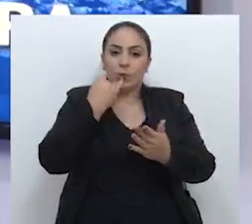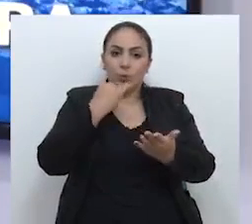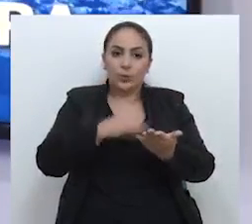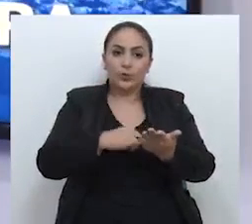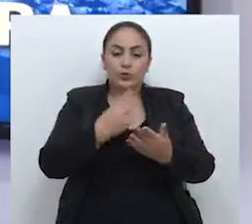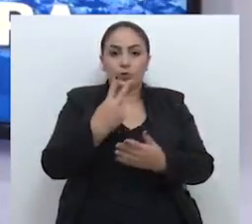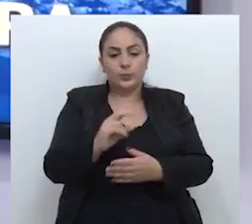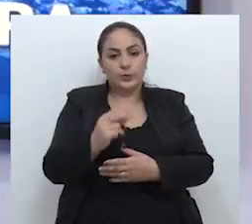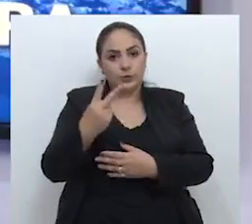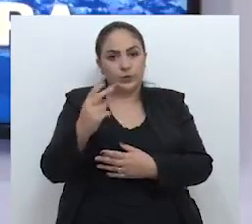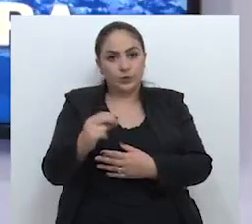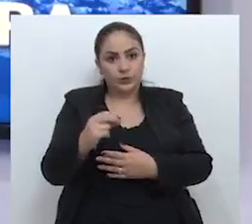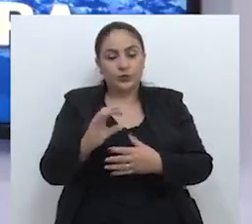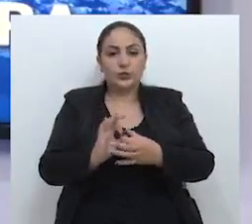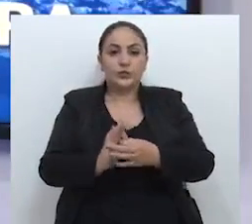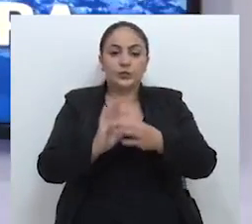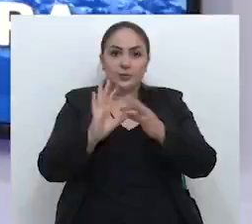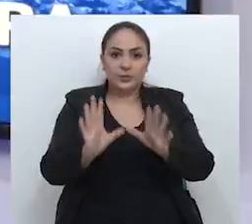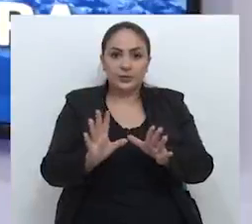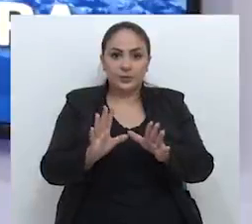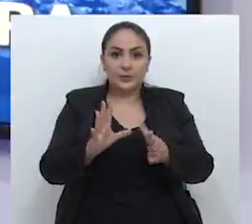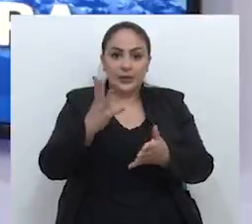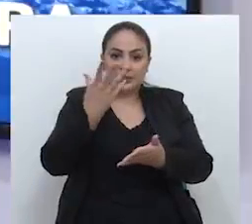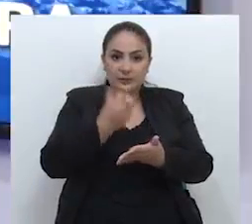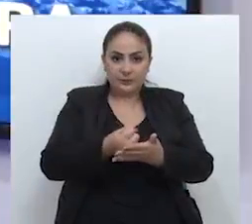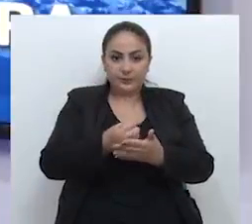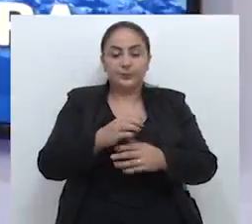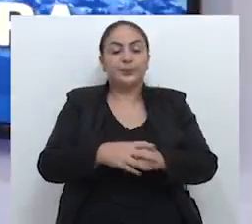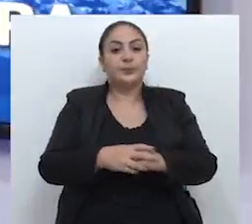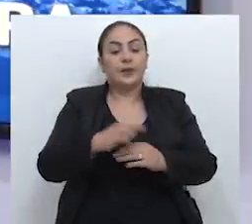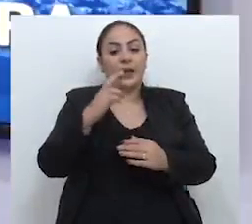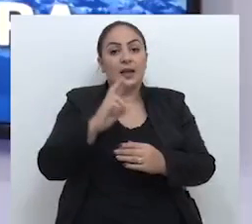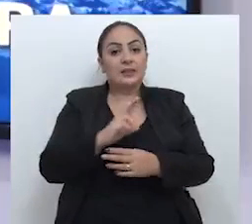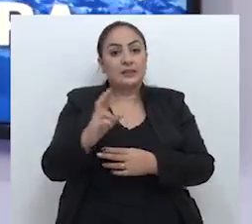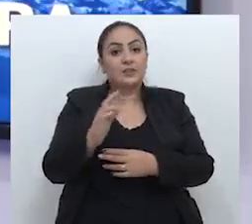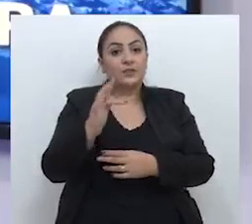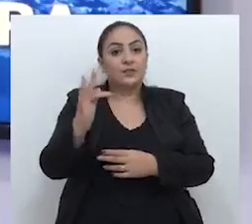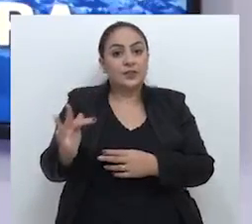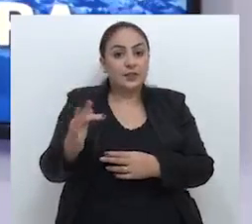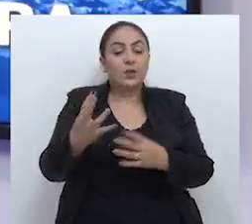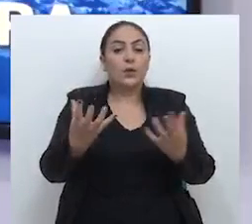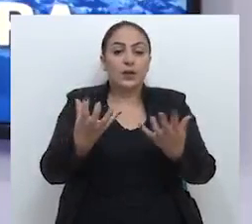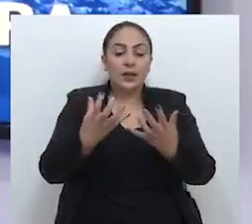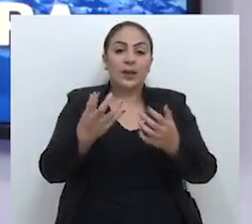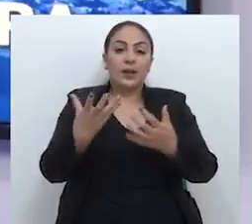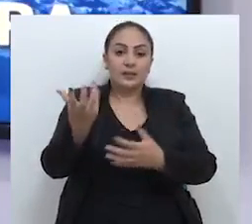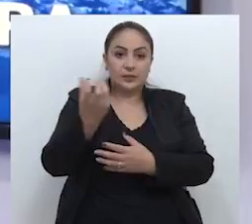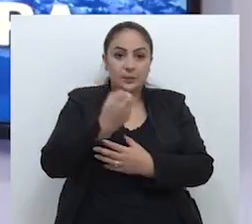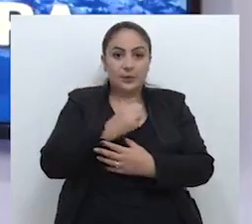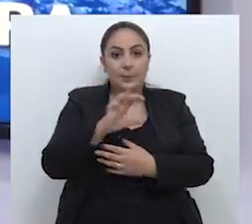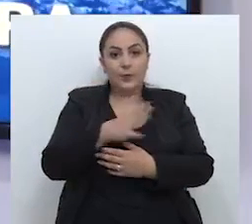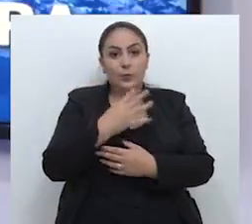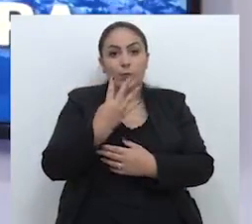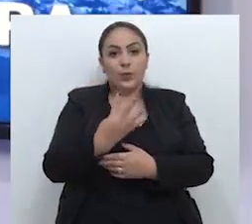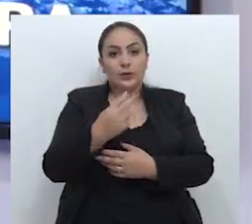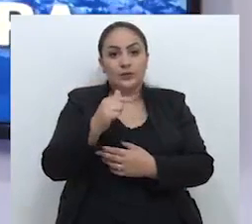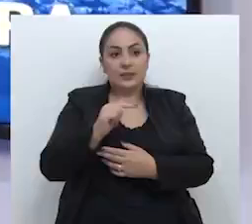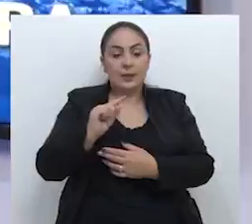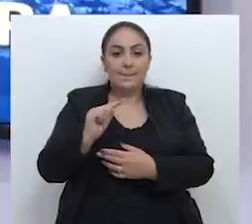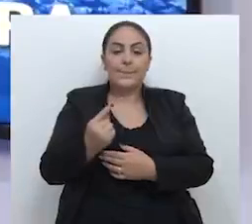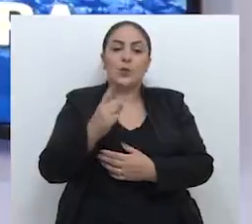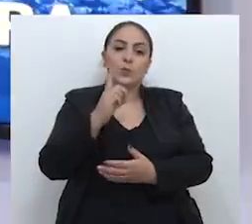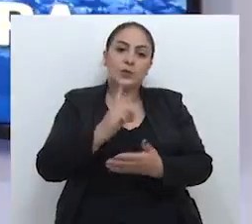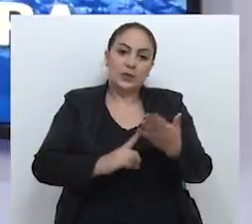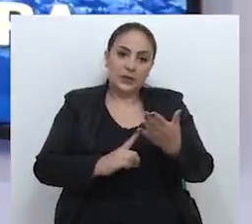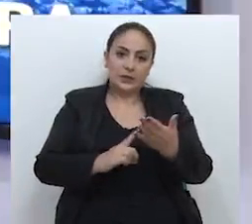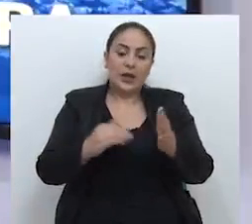de Renda 2020 disponível para download, a Receita Federal espera receber cerca de 47